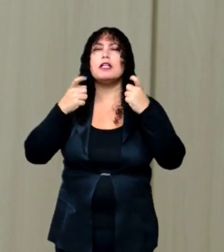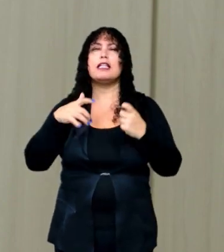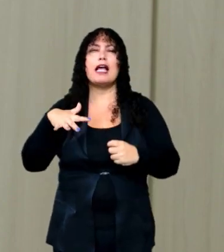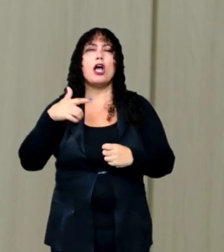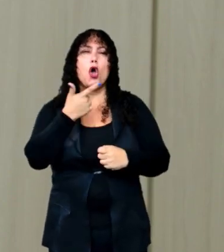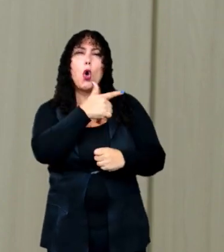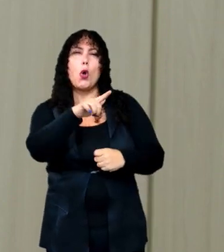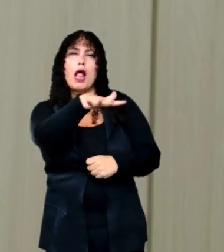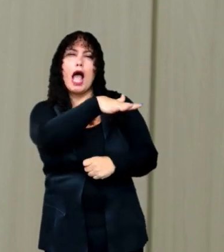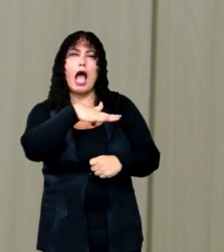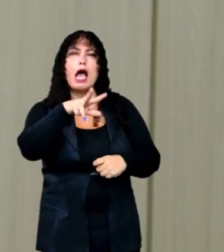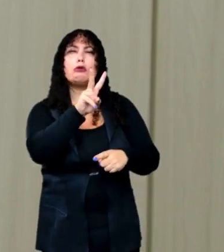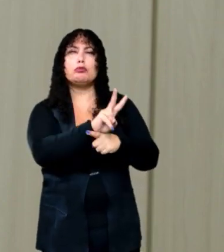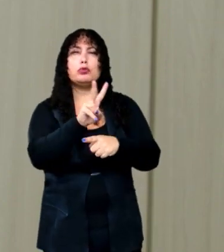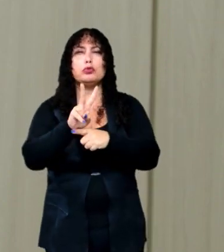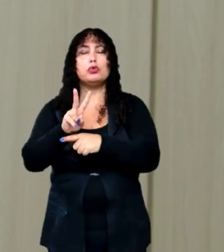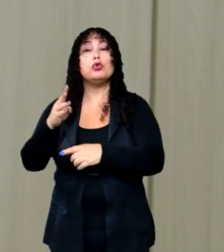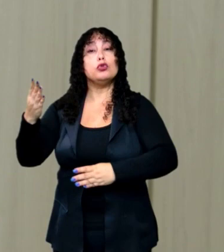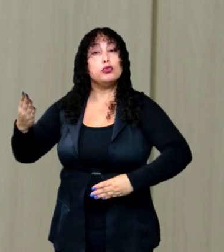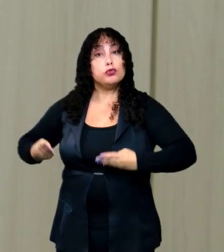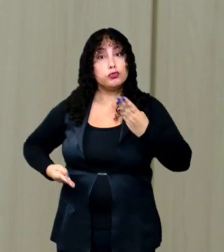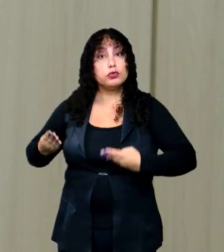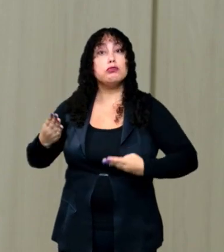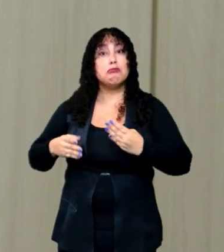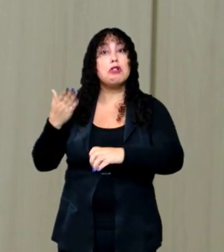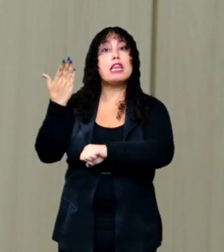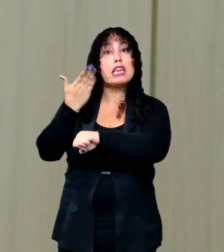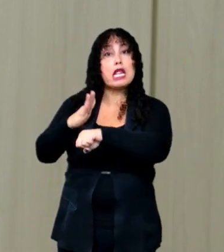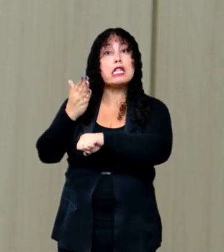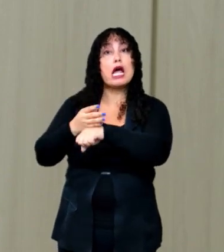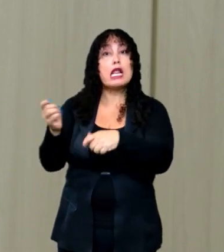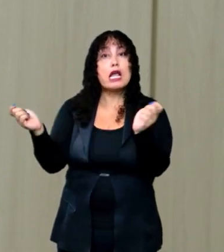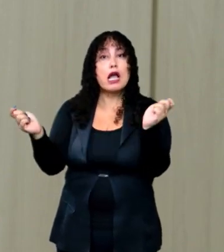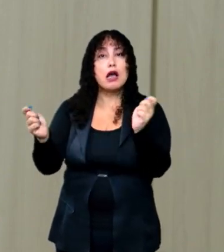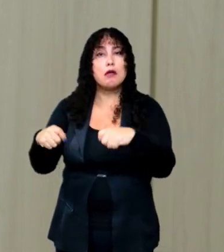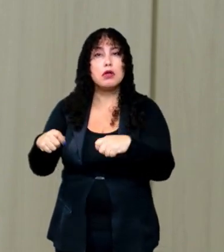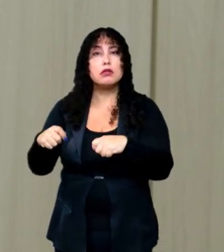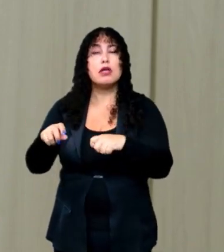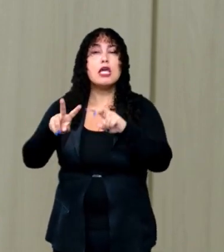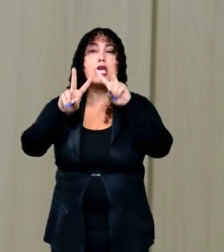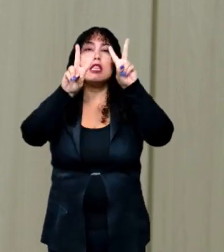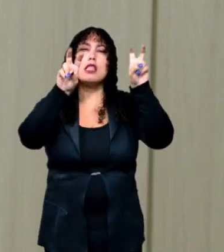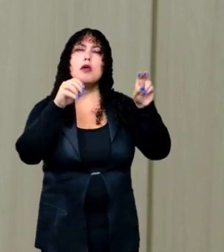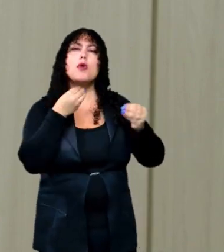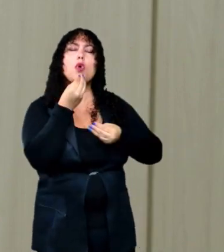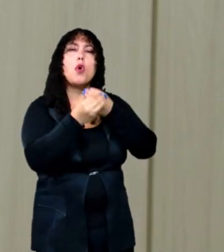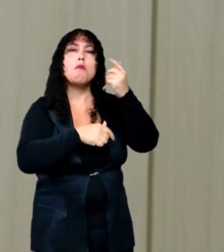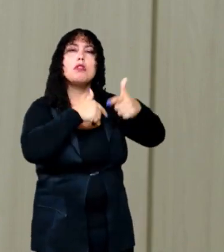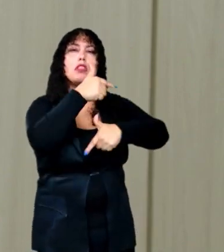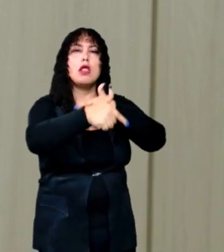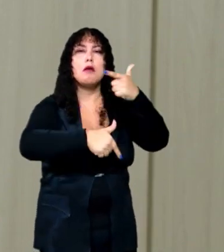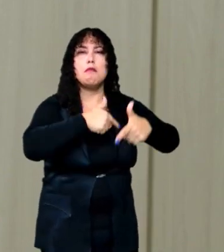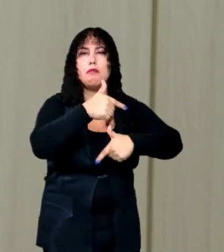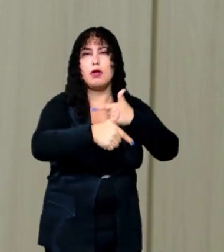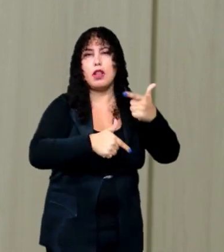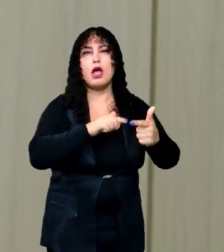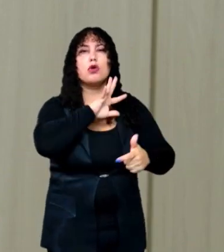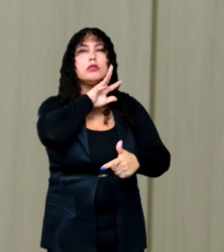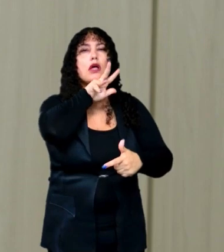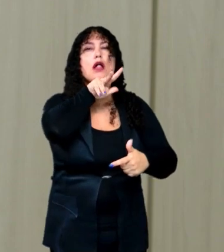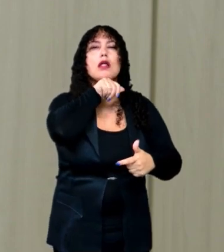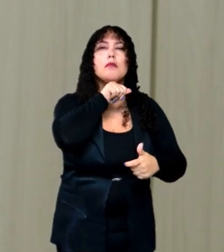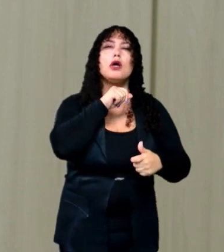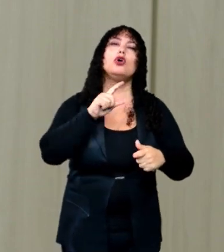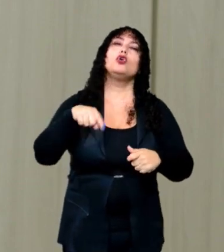animal, os funcionários foram treinados e capacitados em termos de manejo racional para com os animais. Né? Então,